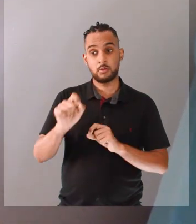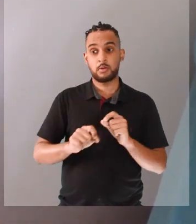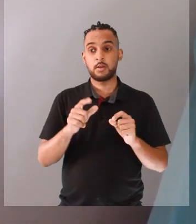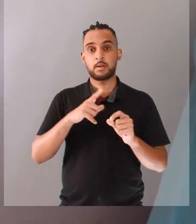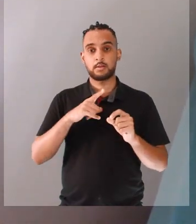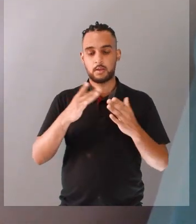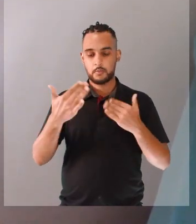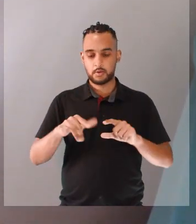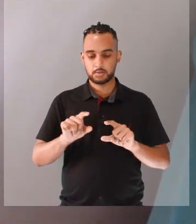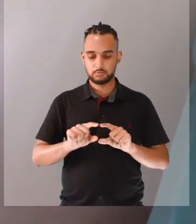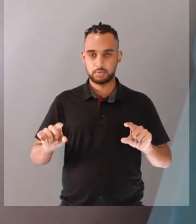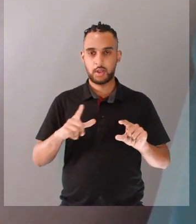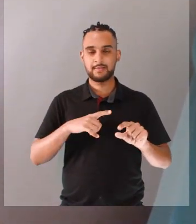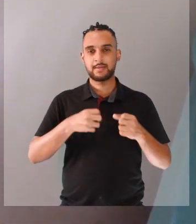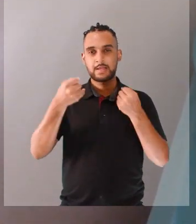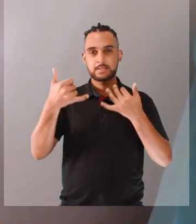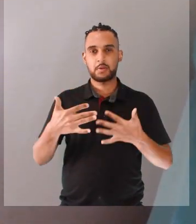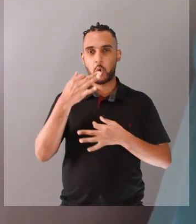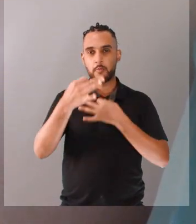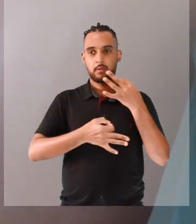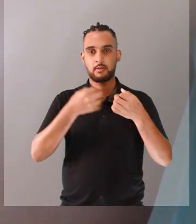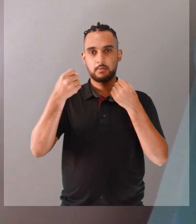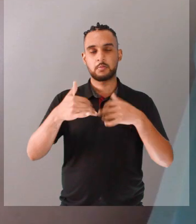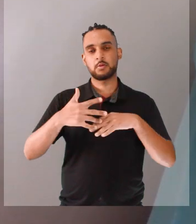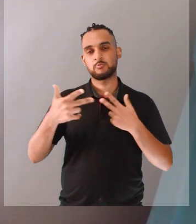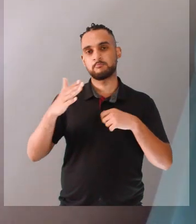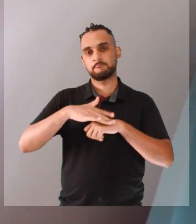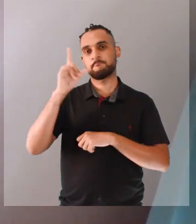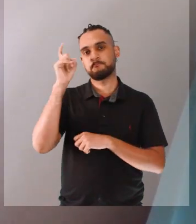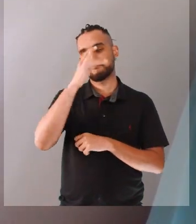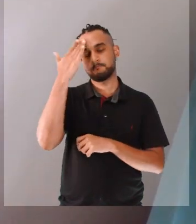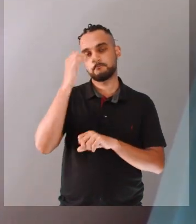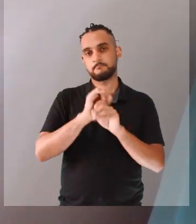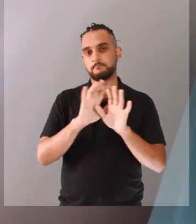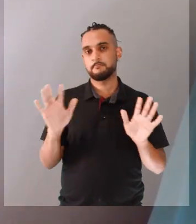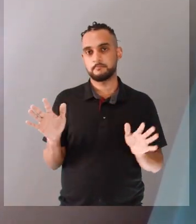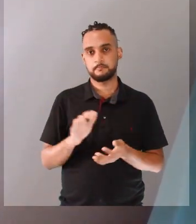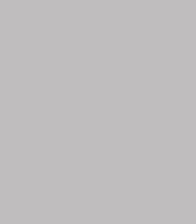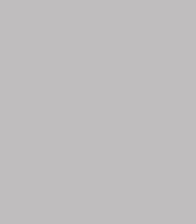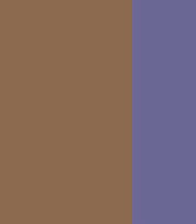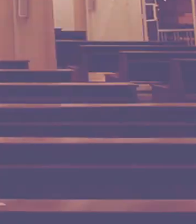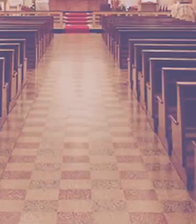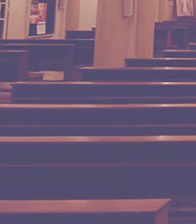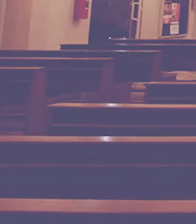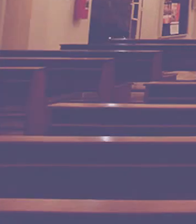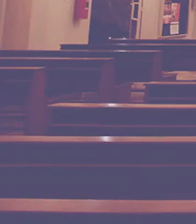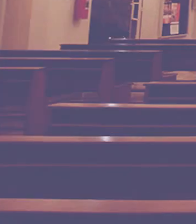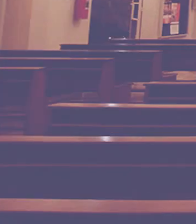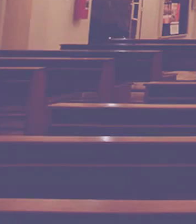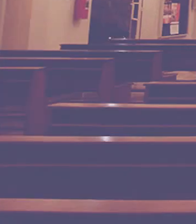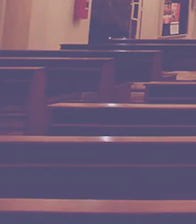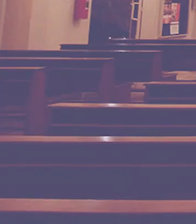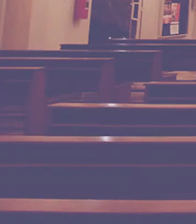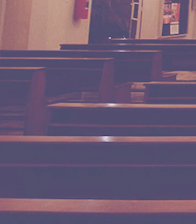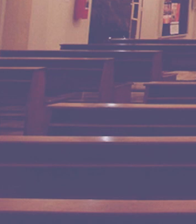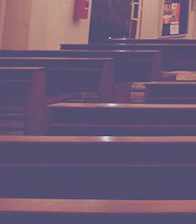e de preferência com notas de rodapé que expliquem as coisas mais difíceis. Gloria